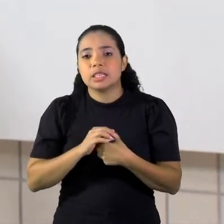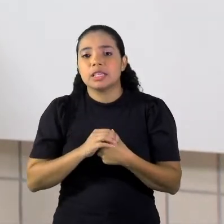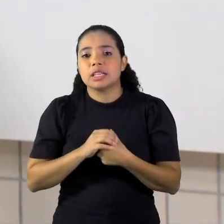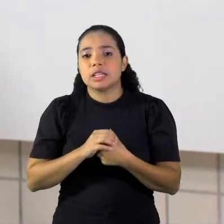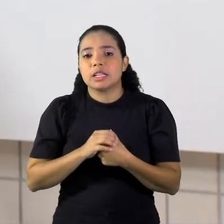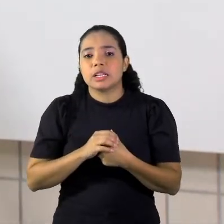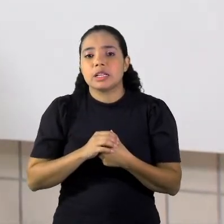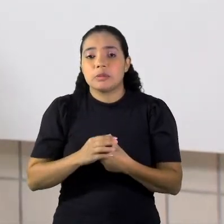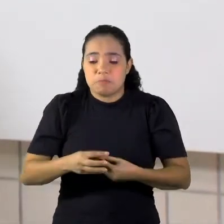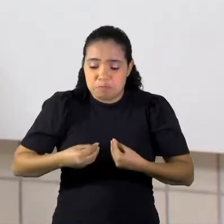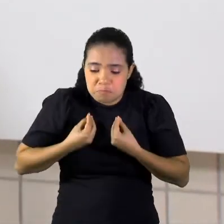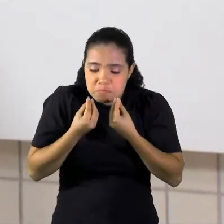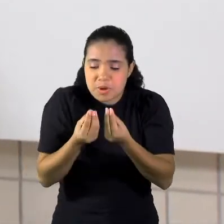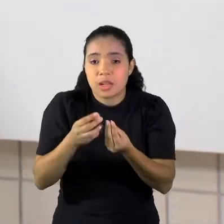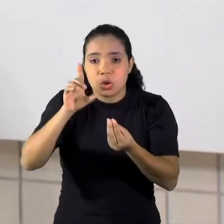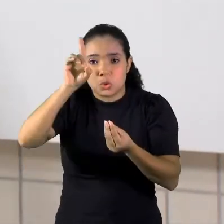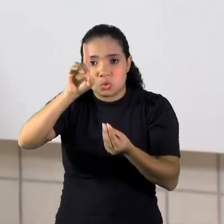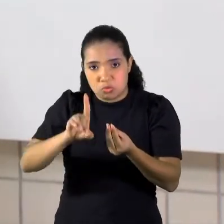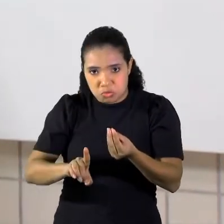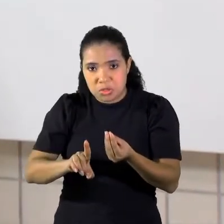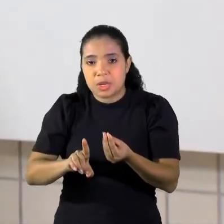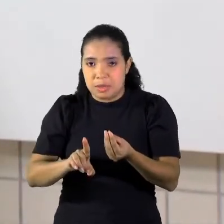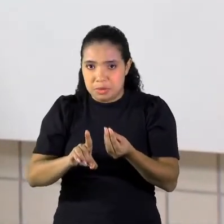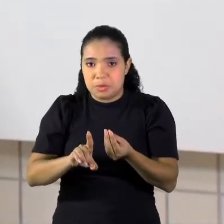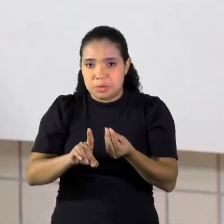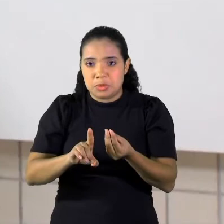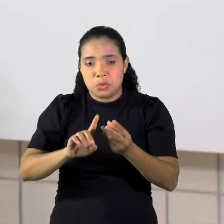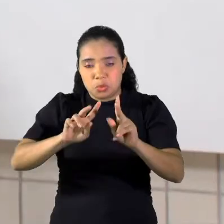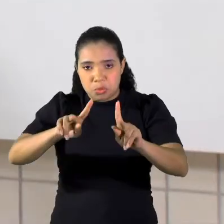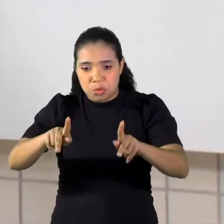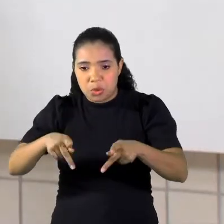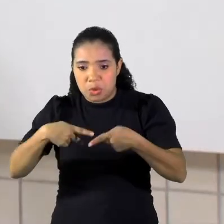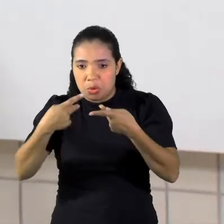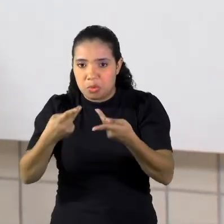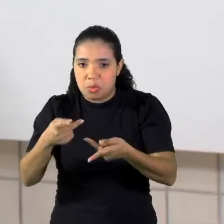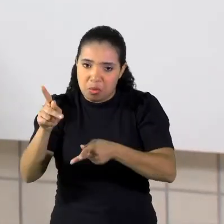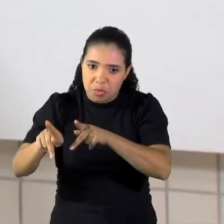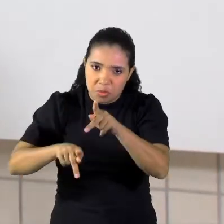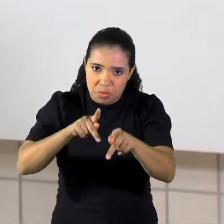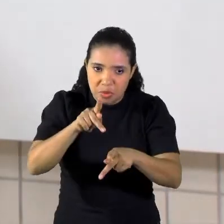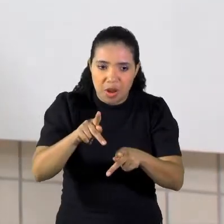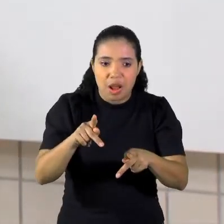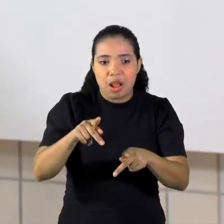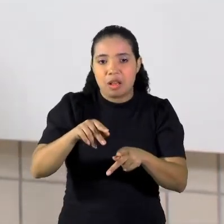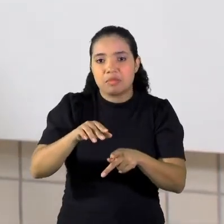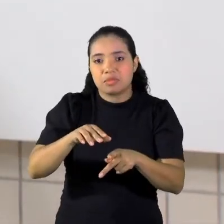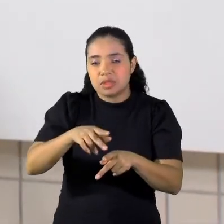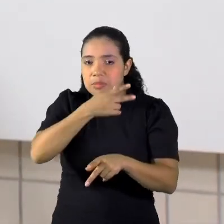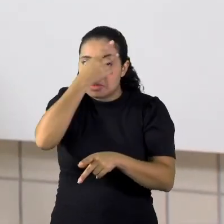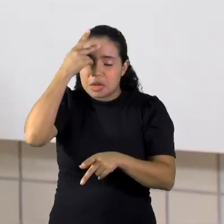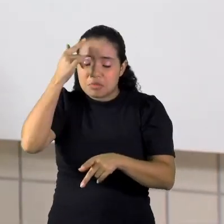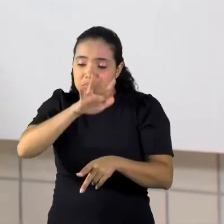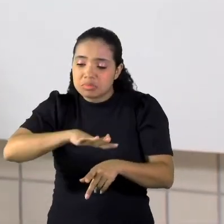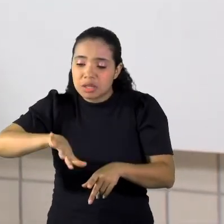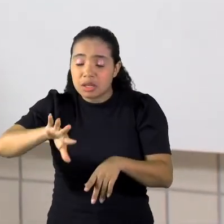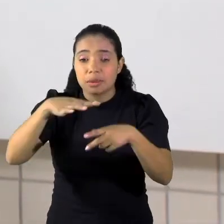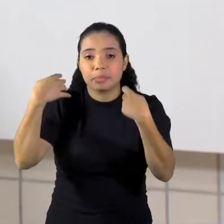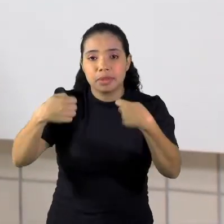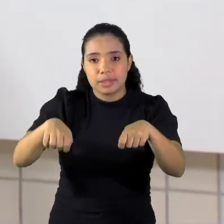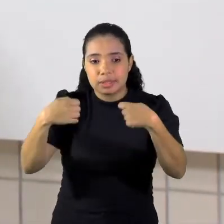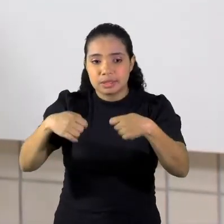oferecer os direitos necessários para os humanos, avaliar os direitos humanos e oferecer o que eles precisam,